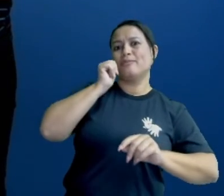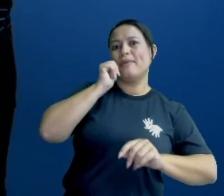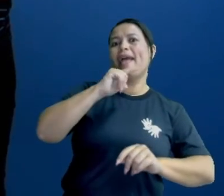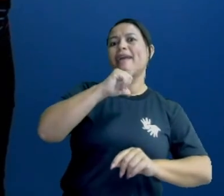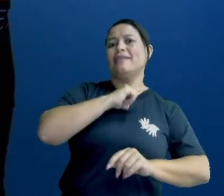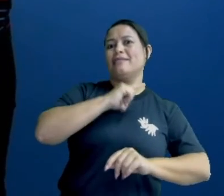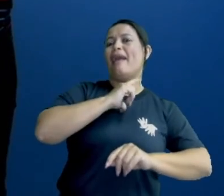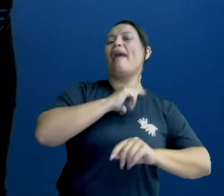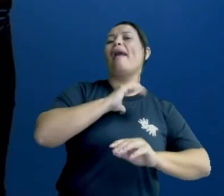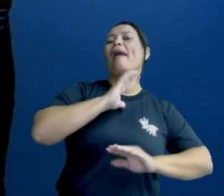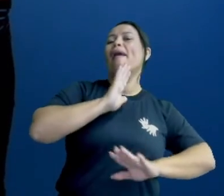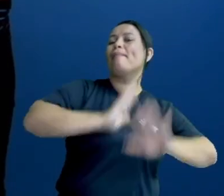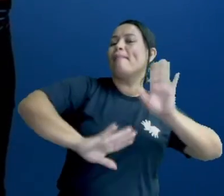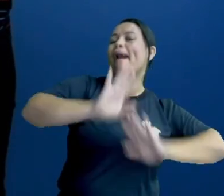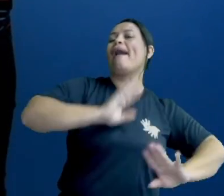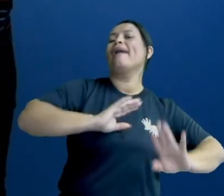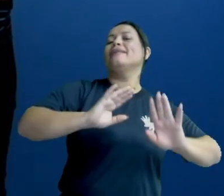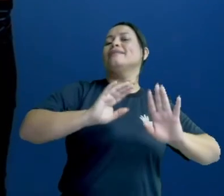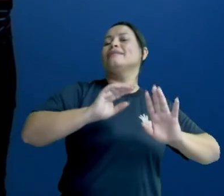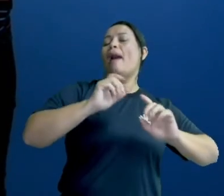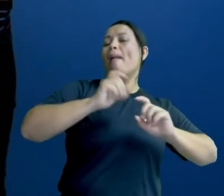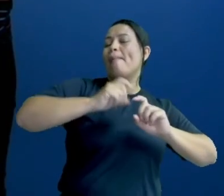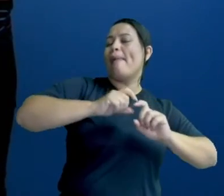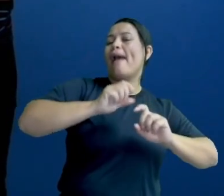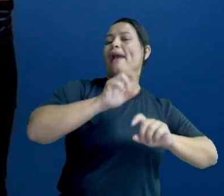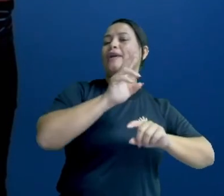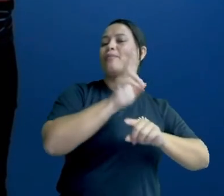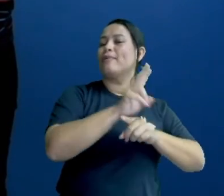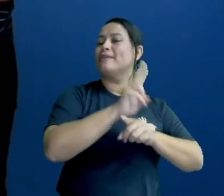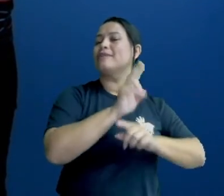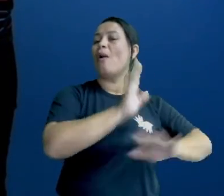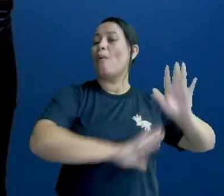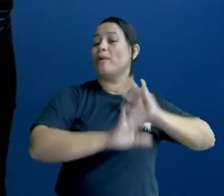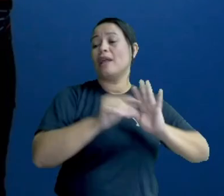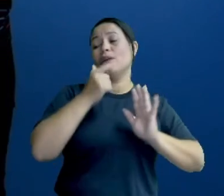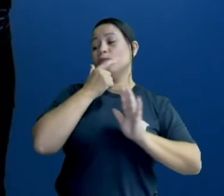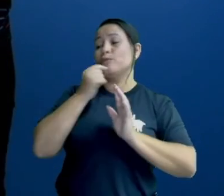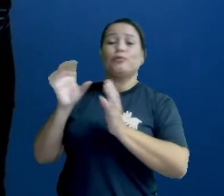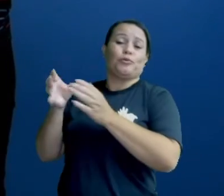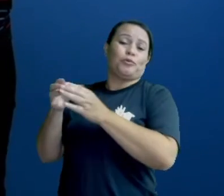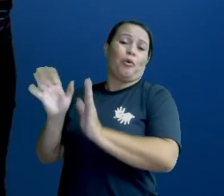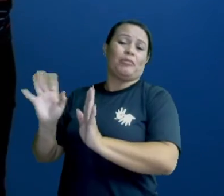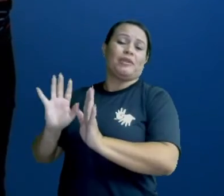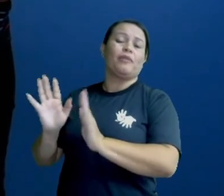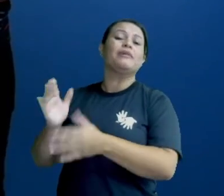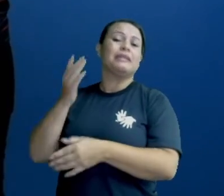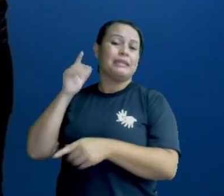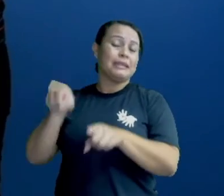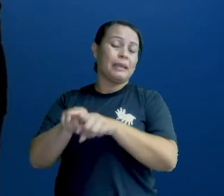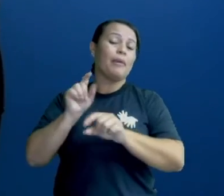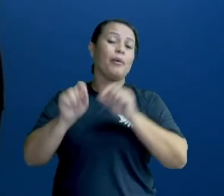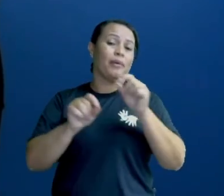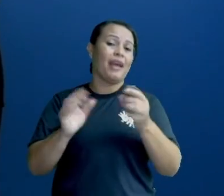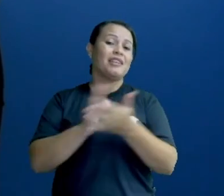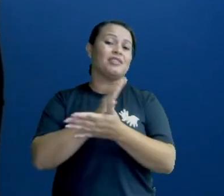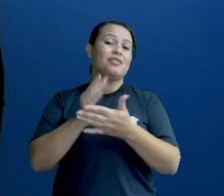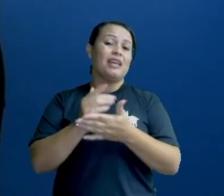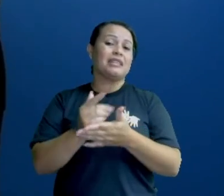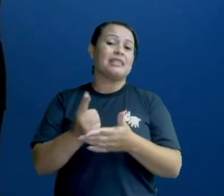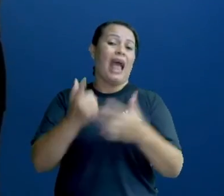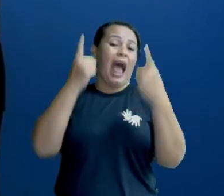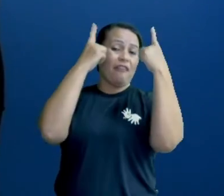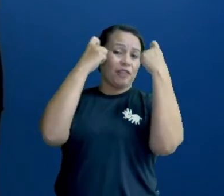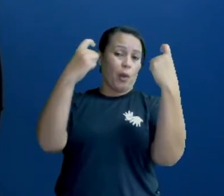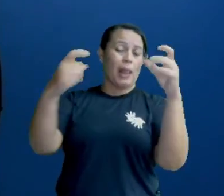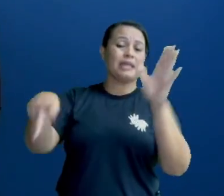mulheres levam e também os cuidados médicos, né? Tudo isso tem uma interferência grande, além da própria violência urbana, que afeta com